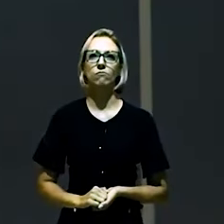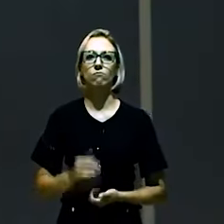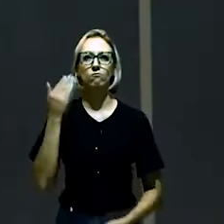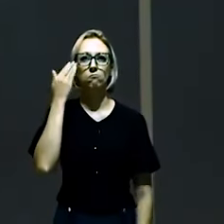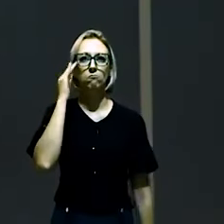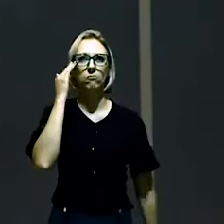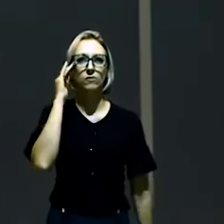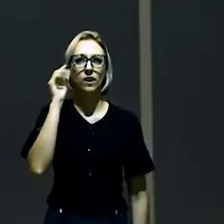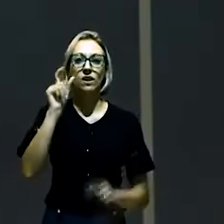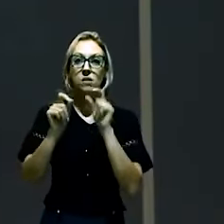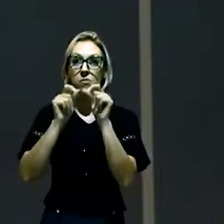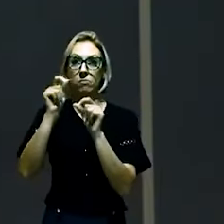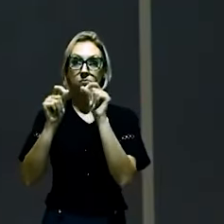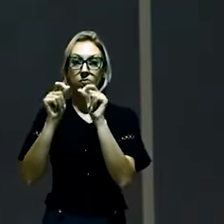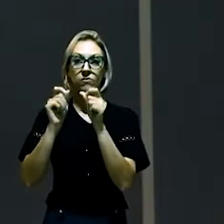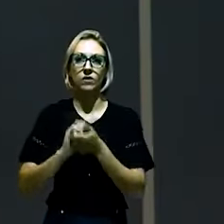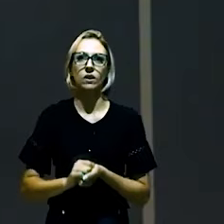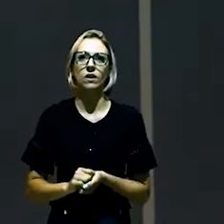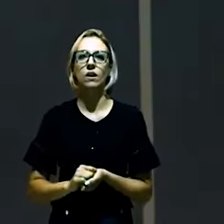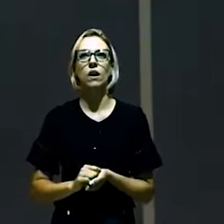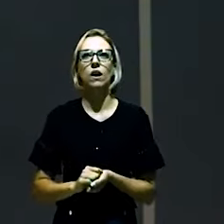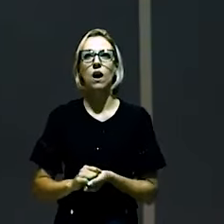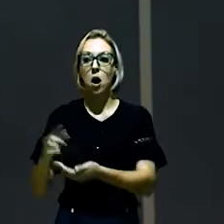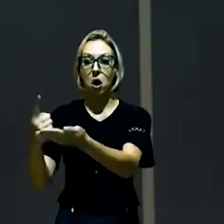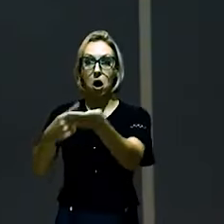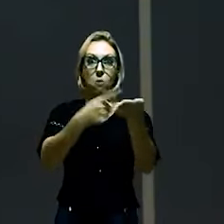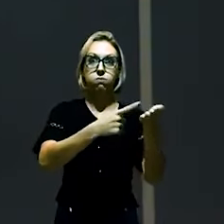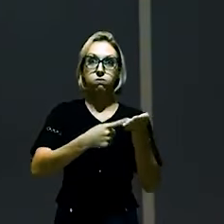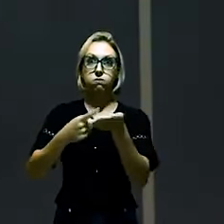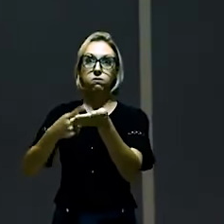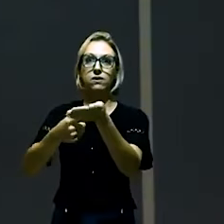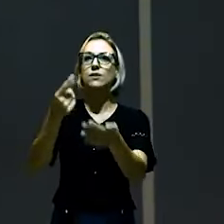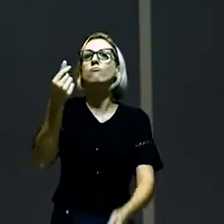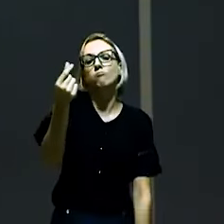também parte de acordos comerciais.